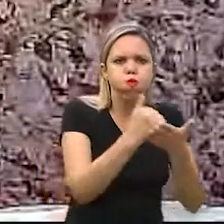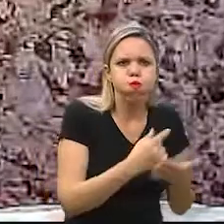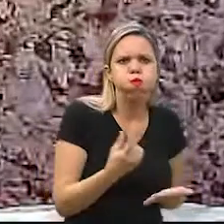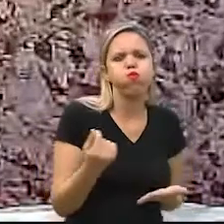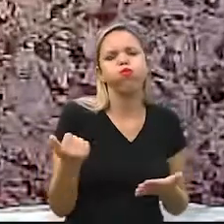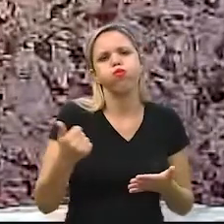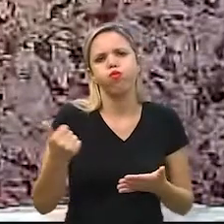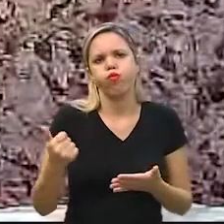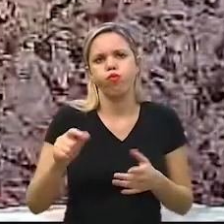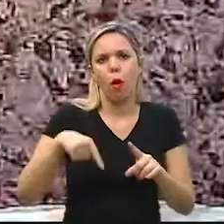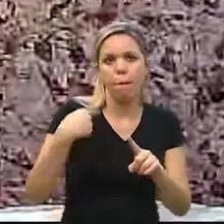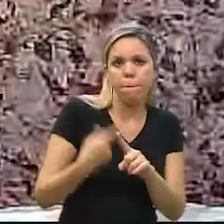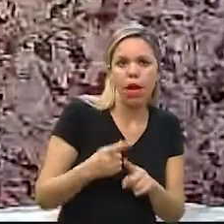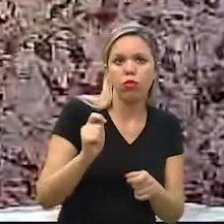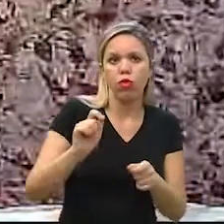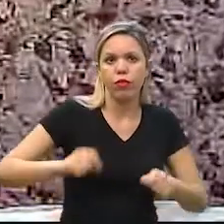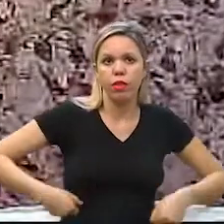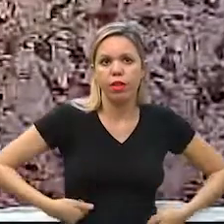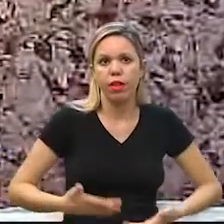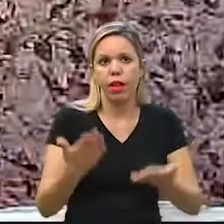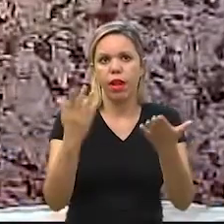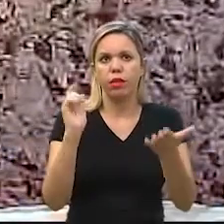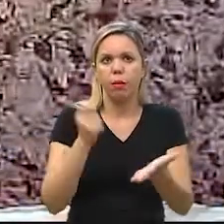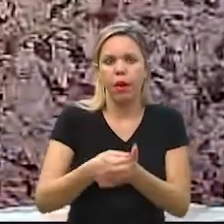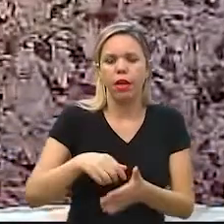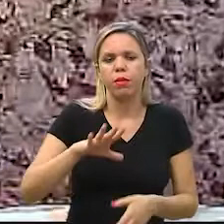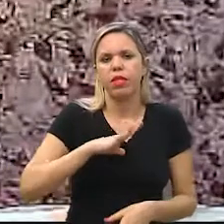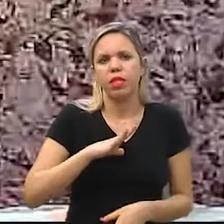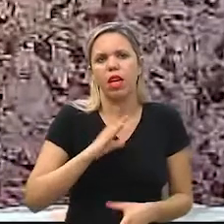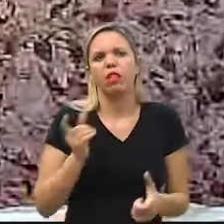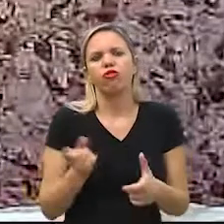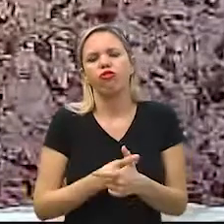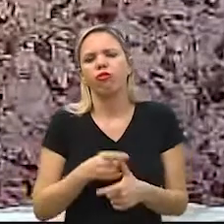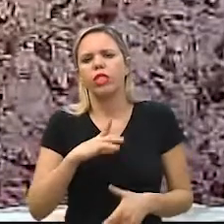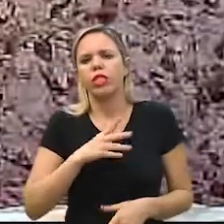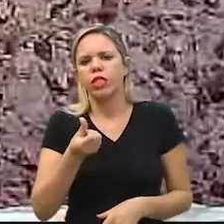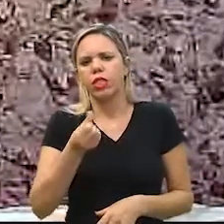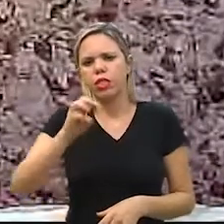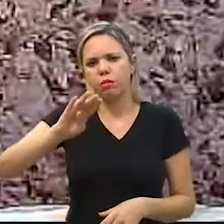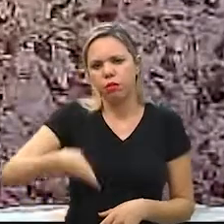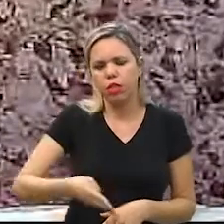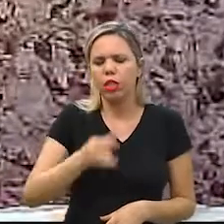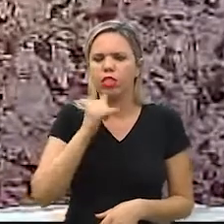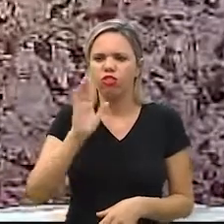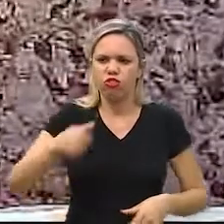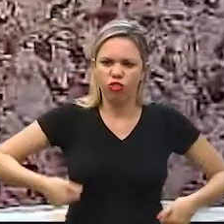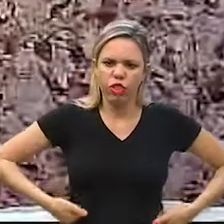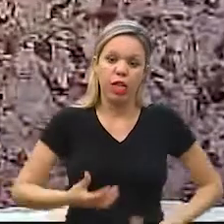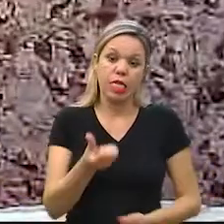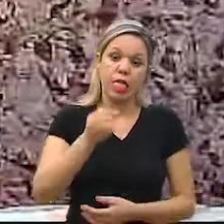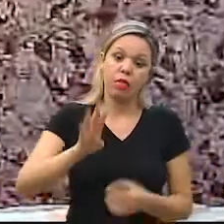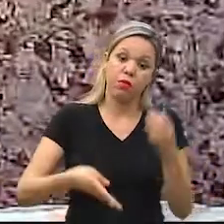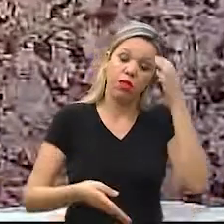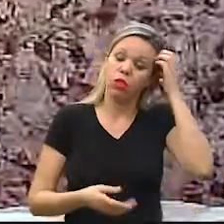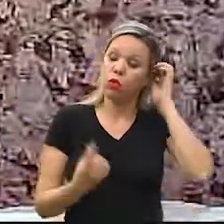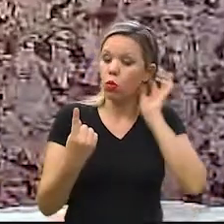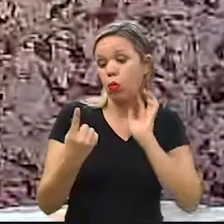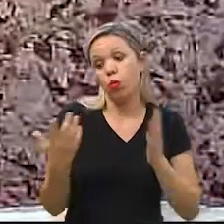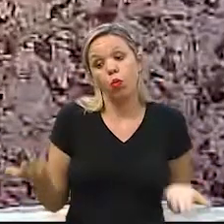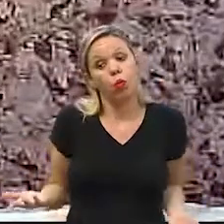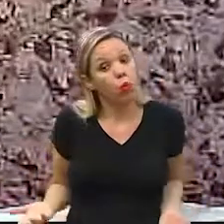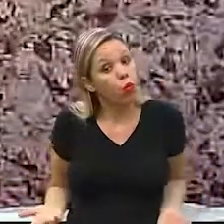arrecadar mais do que o que você gasta. Porque se você arrecada 6 bilhões, mas já gasta 6 bilhões e